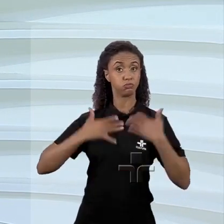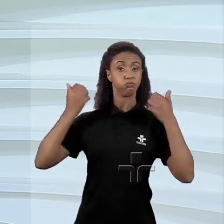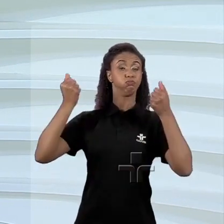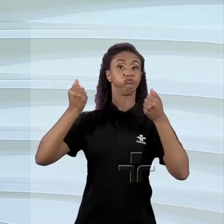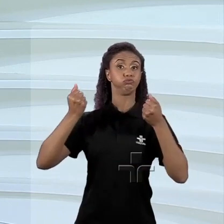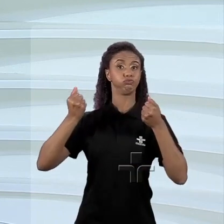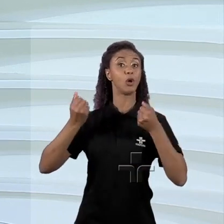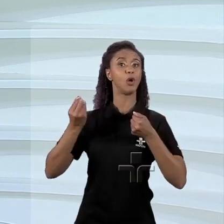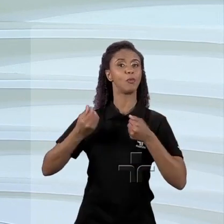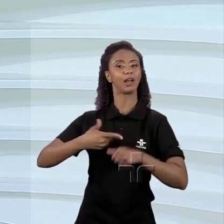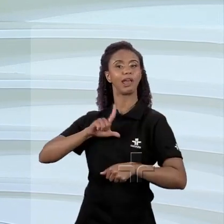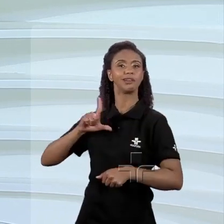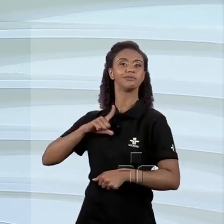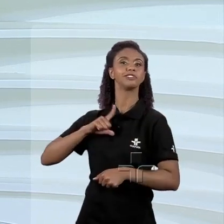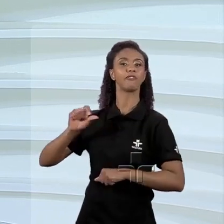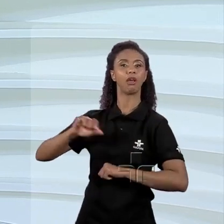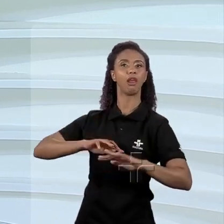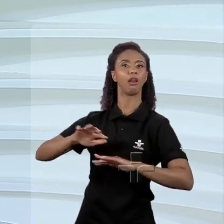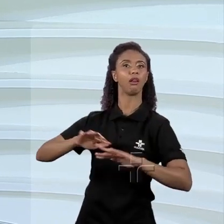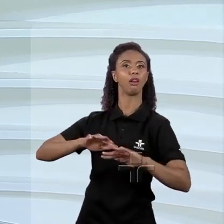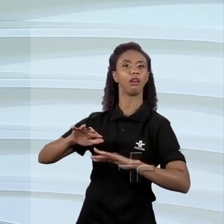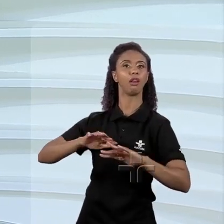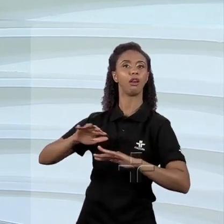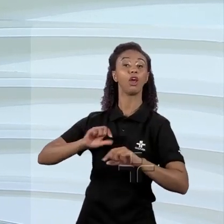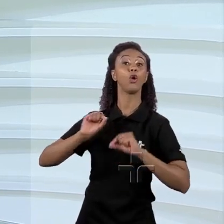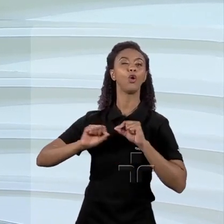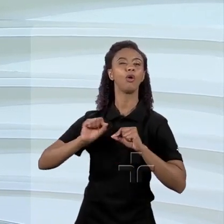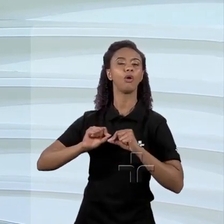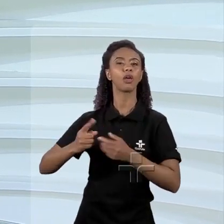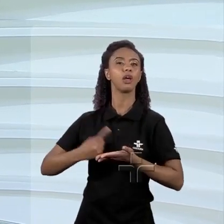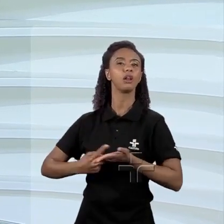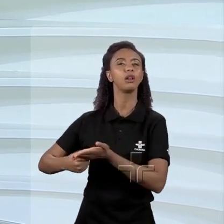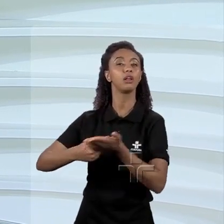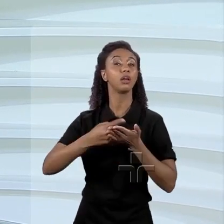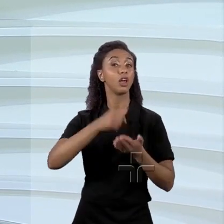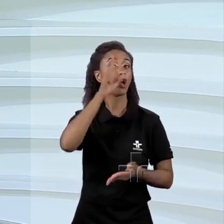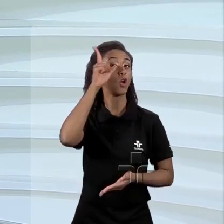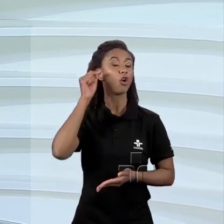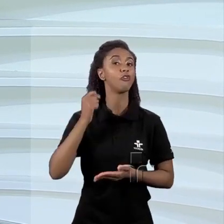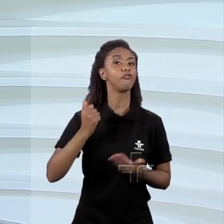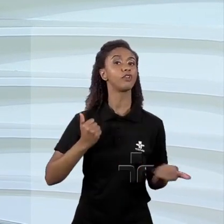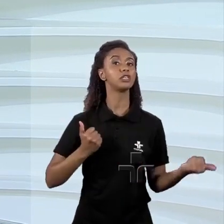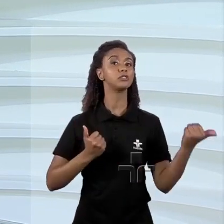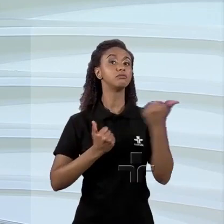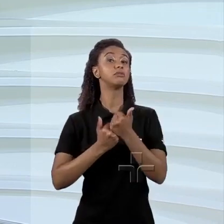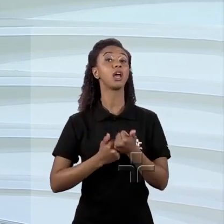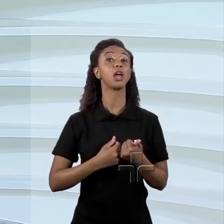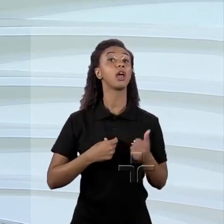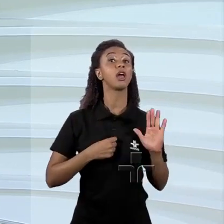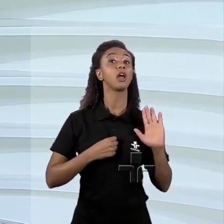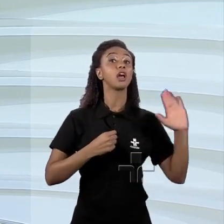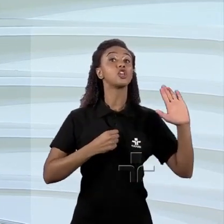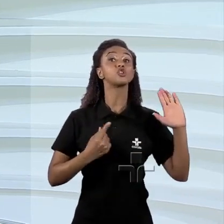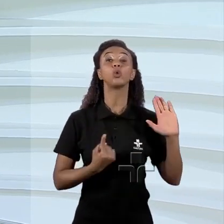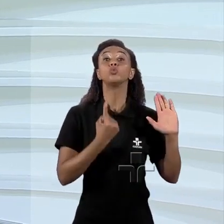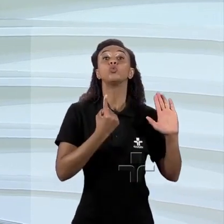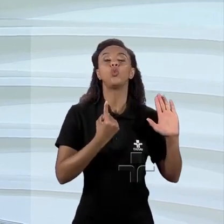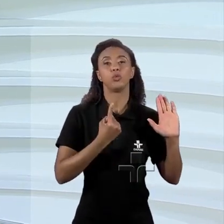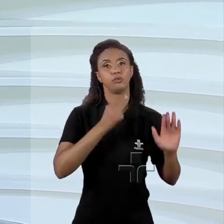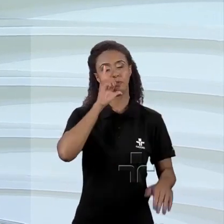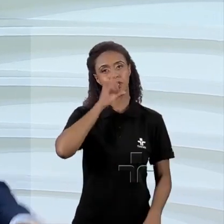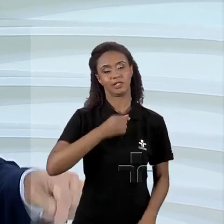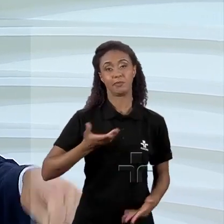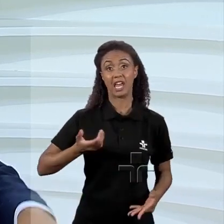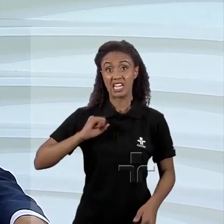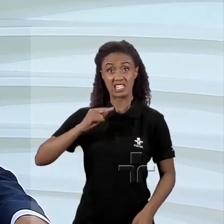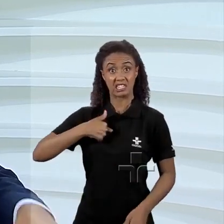havia, infelizmente, que era para que Márcio França fosse o candidato do PSDB e o candidato único ao governo do Estado de São Paulo. E se eu não